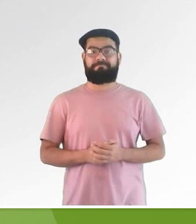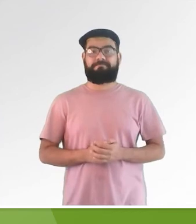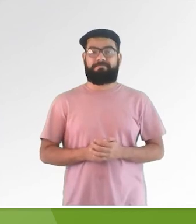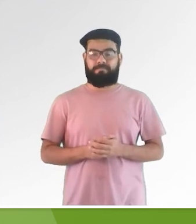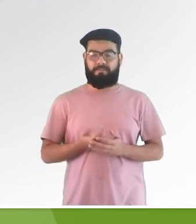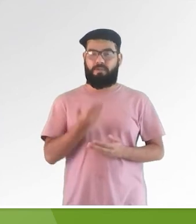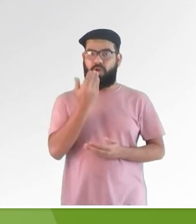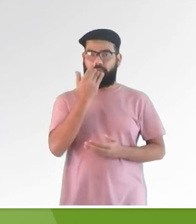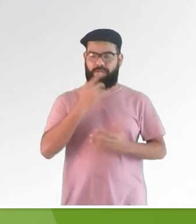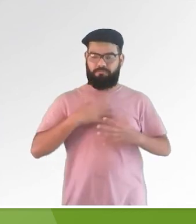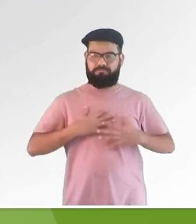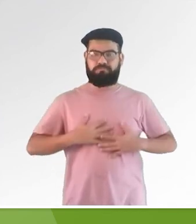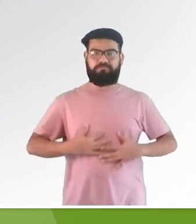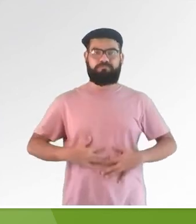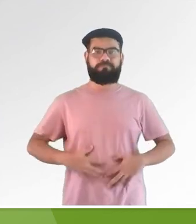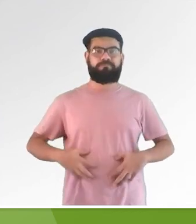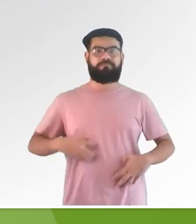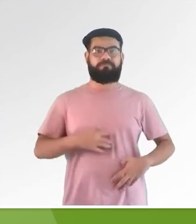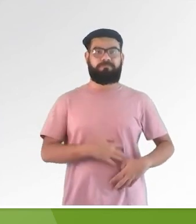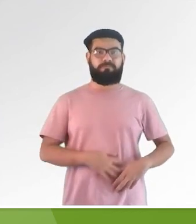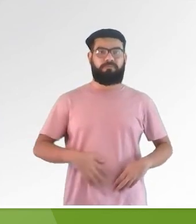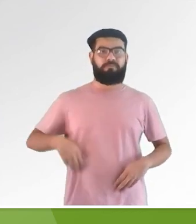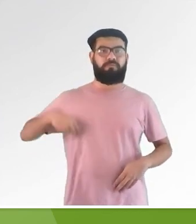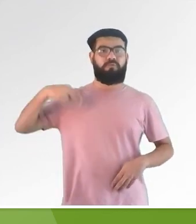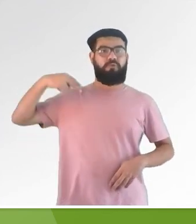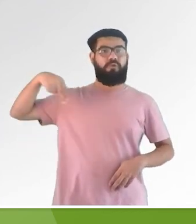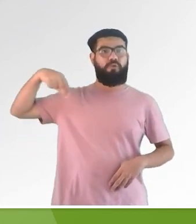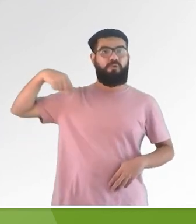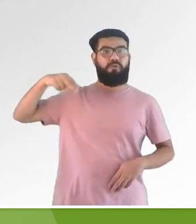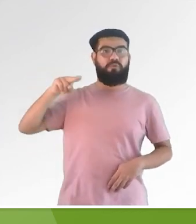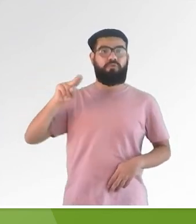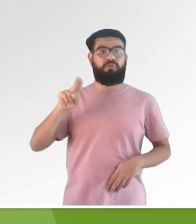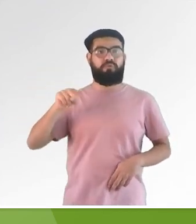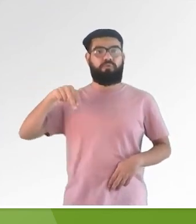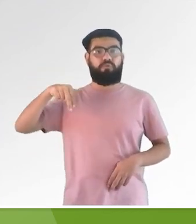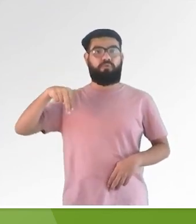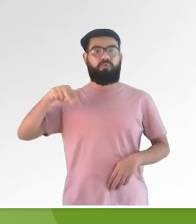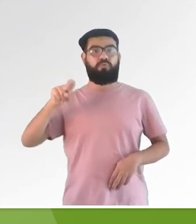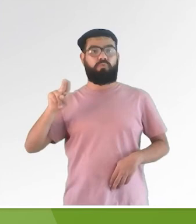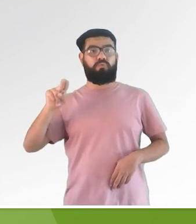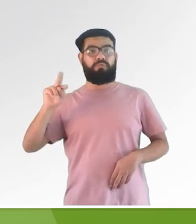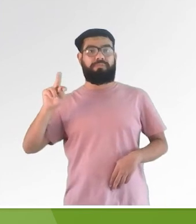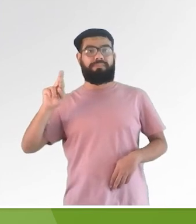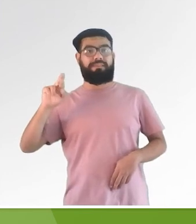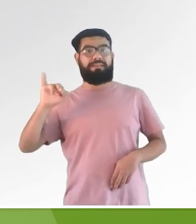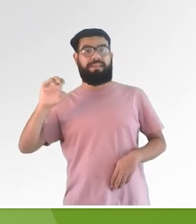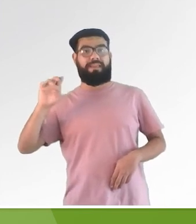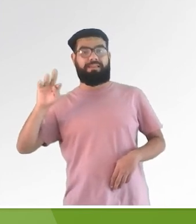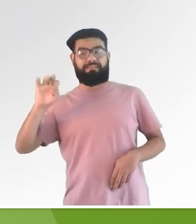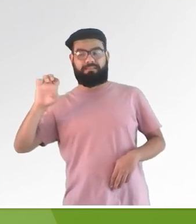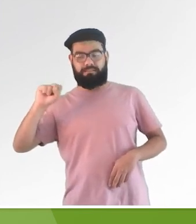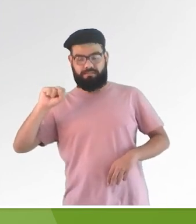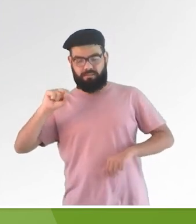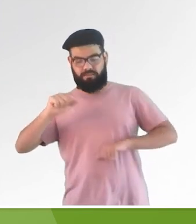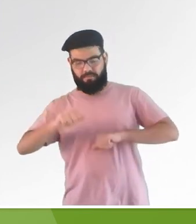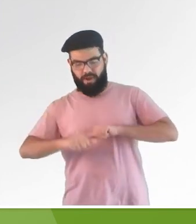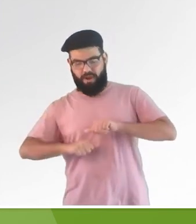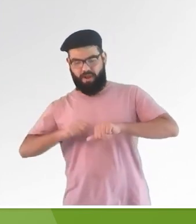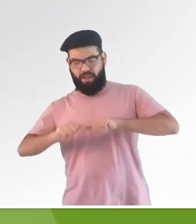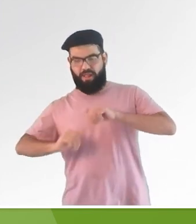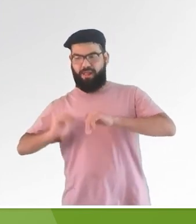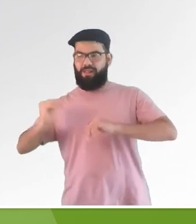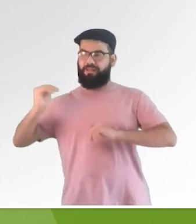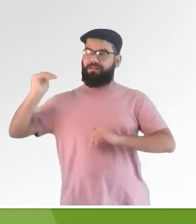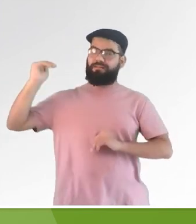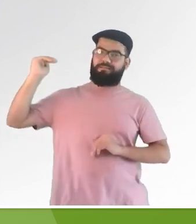dessa substância e poder crescer aí, se desenvolver, além de outras características que também citamos em relação ao